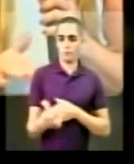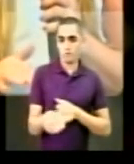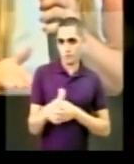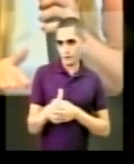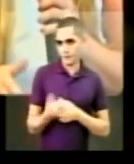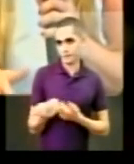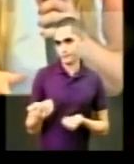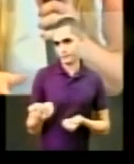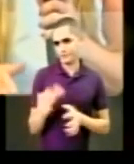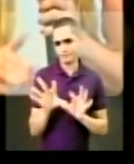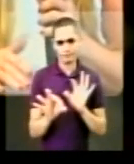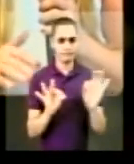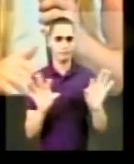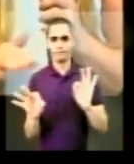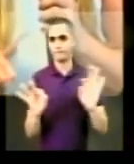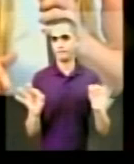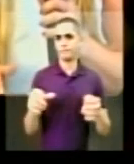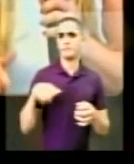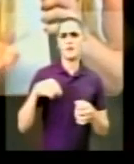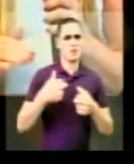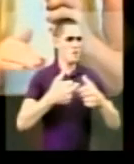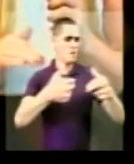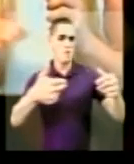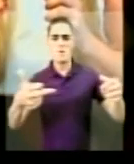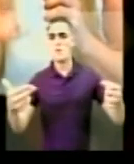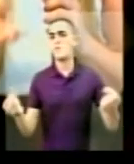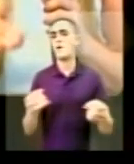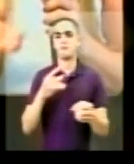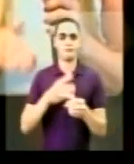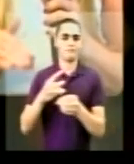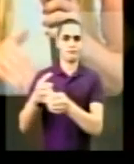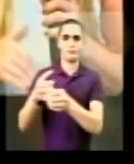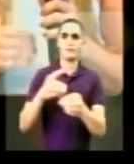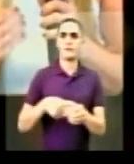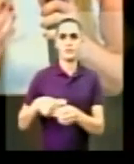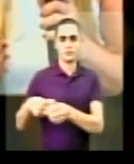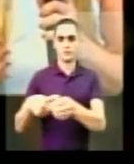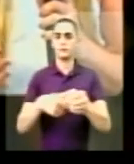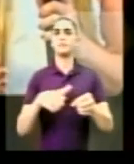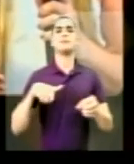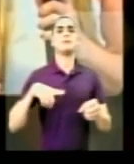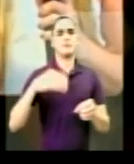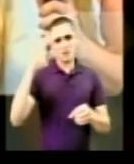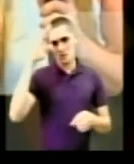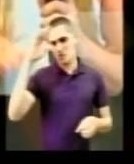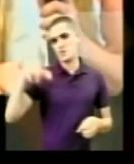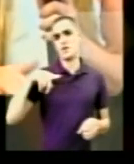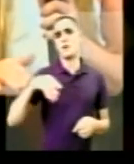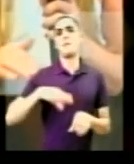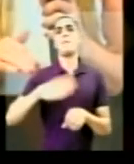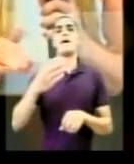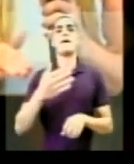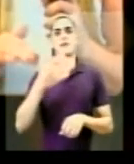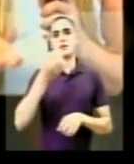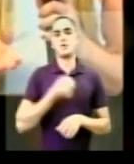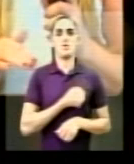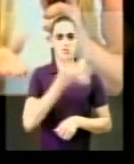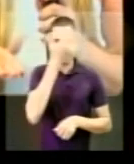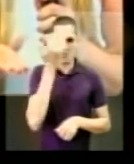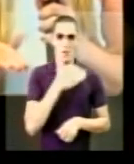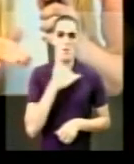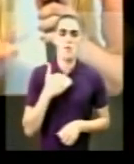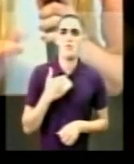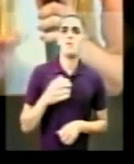nós pegamos aleatoriamente, tá? Vários municípios, alguns principais aí que têm um número elevado de óbitos, ou mesmo uma